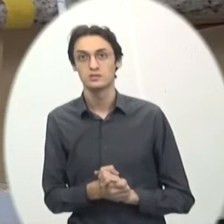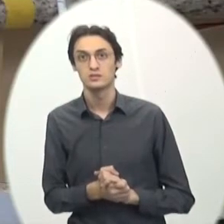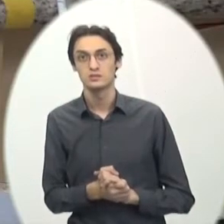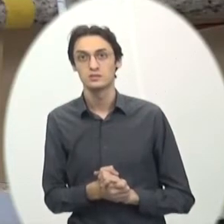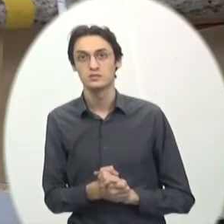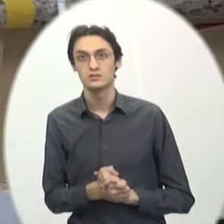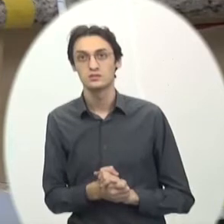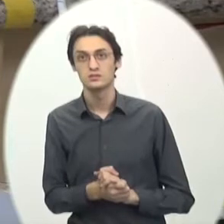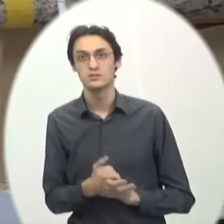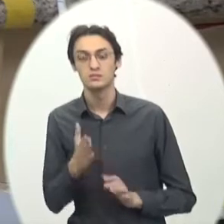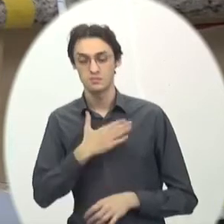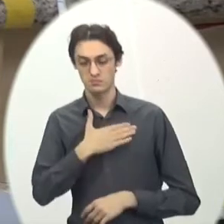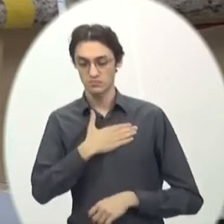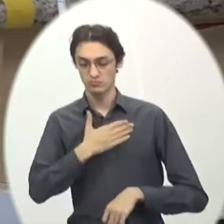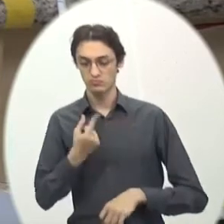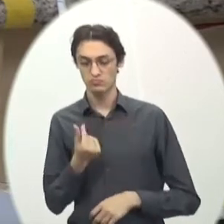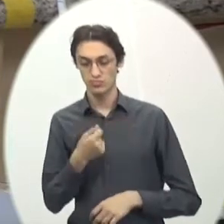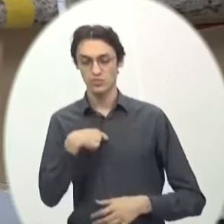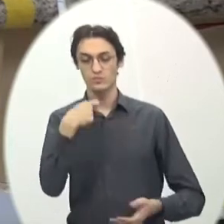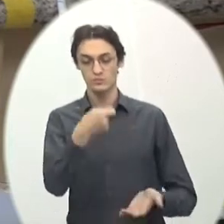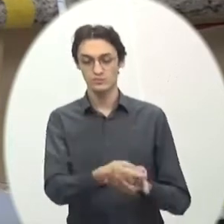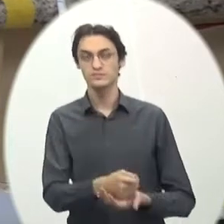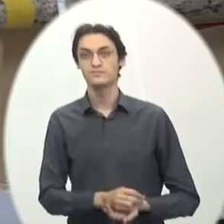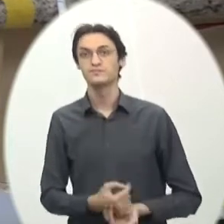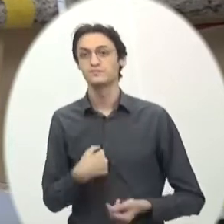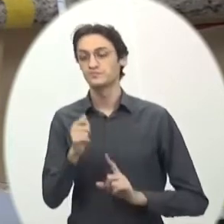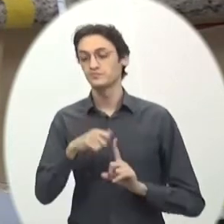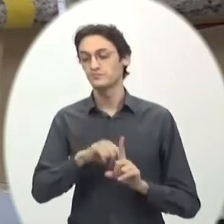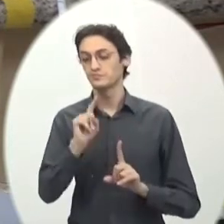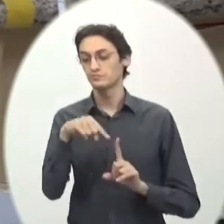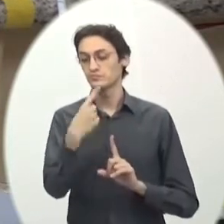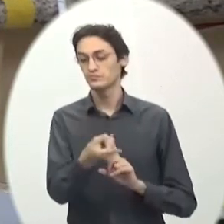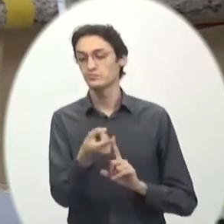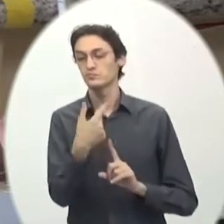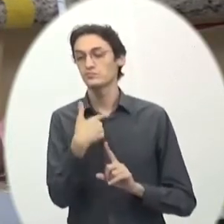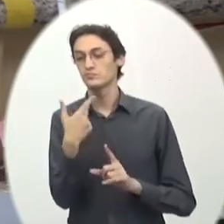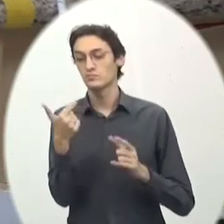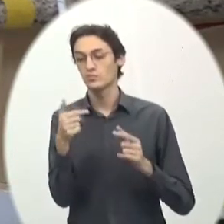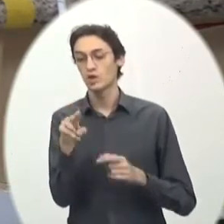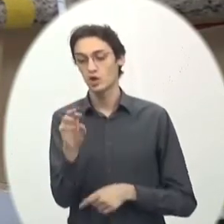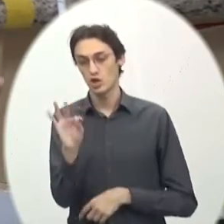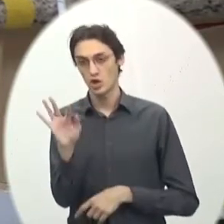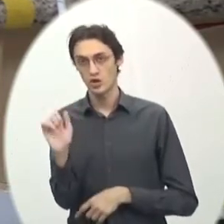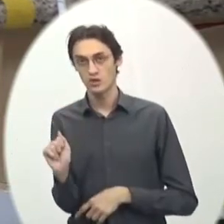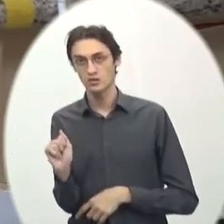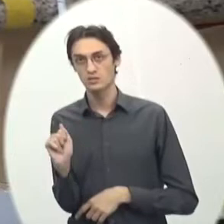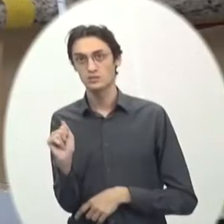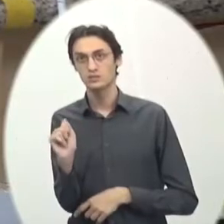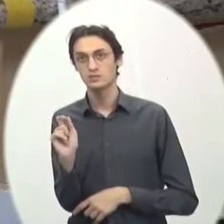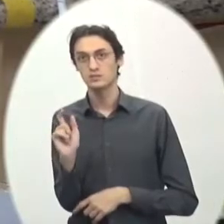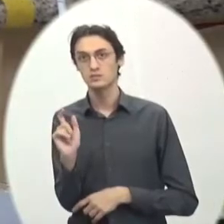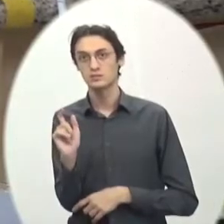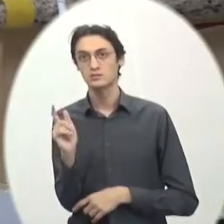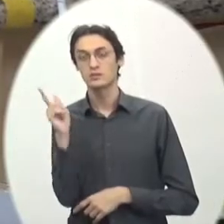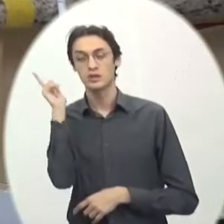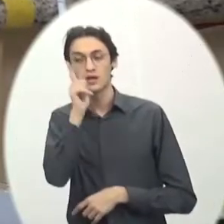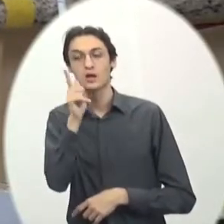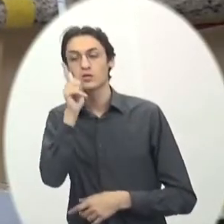do bolso para pagar os motoristas. Um mês depois eu iria retirar uma nota fiscal, né, para poder cobrar.